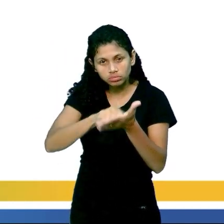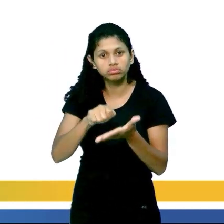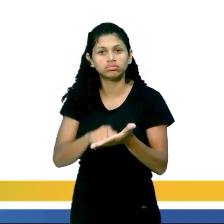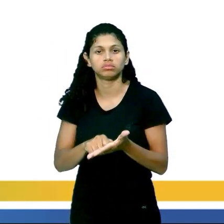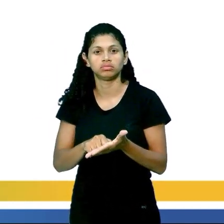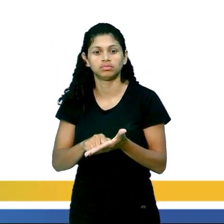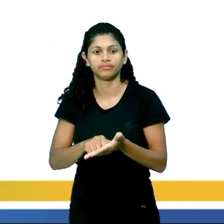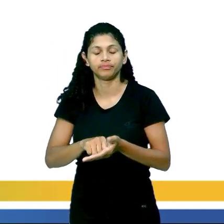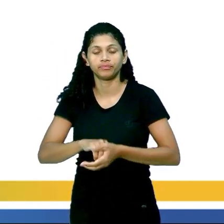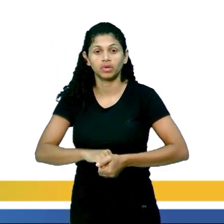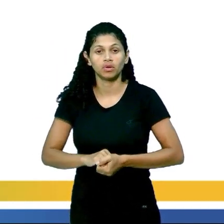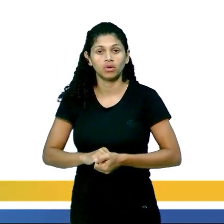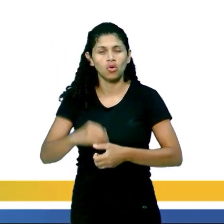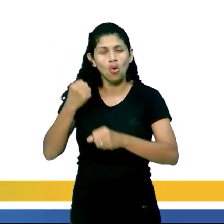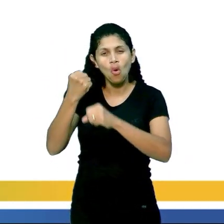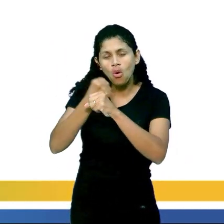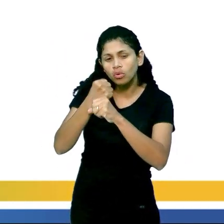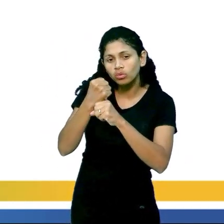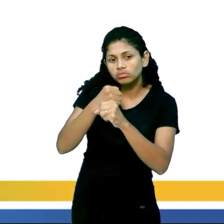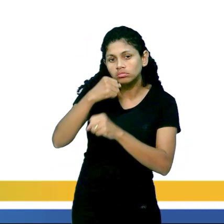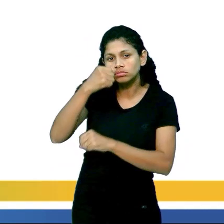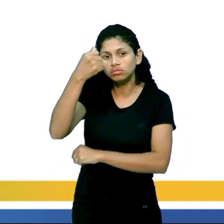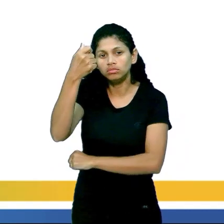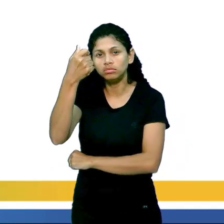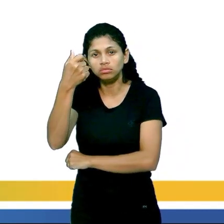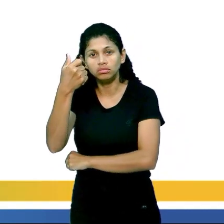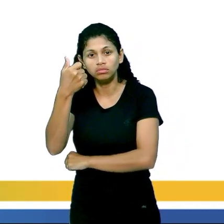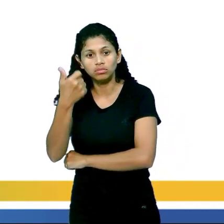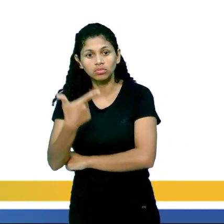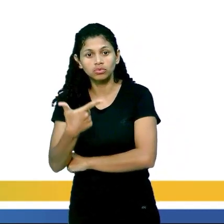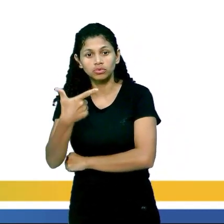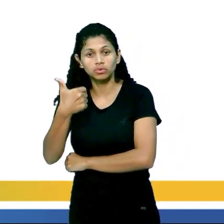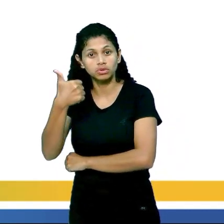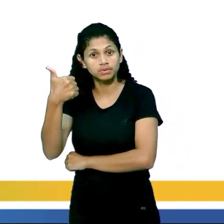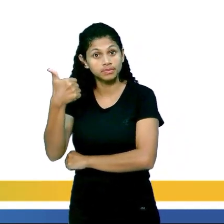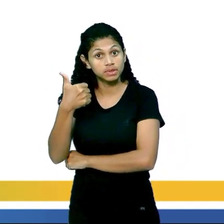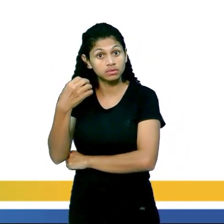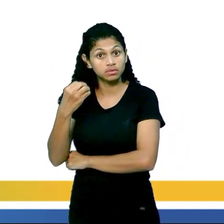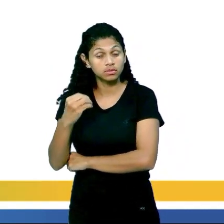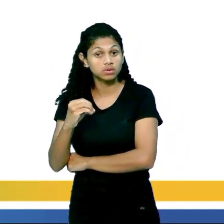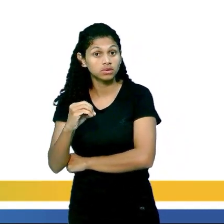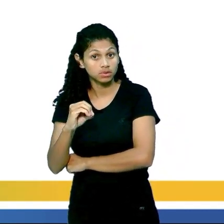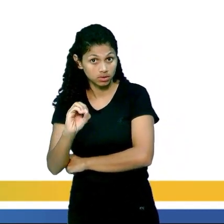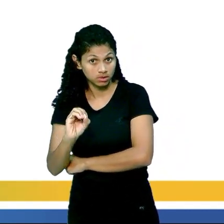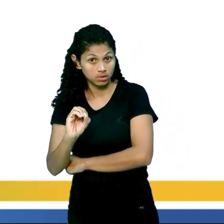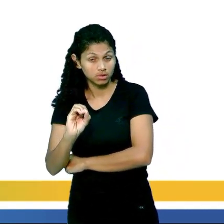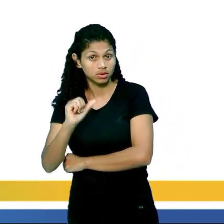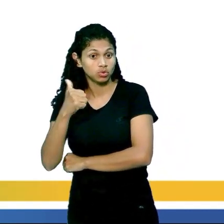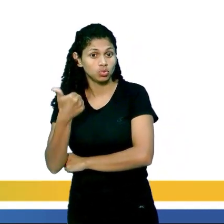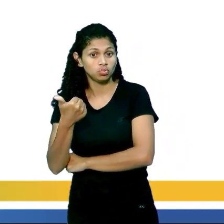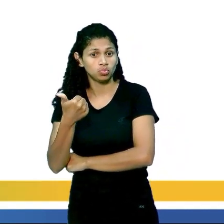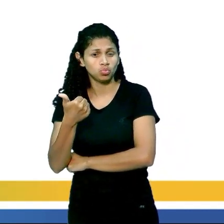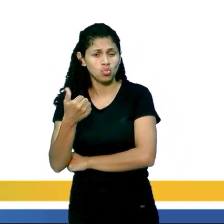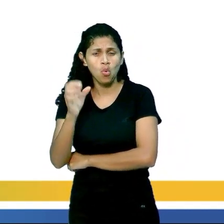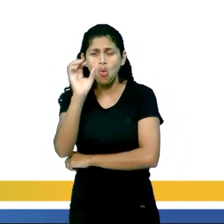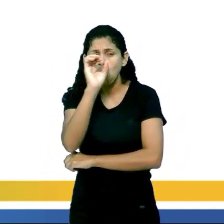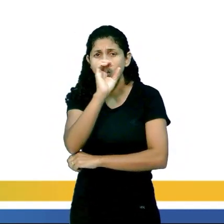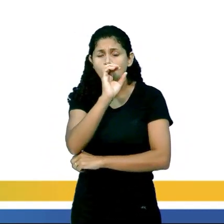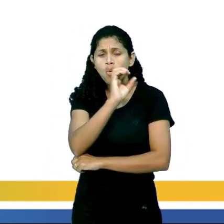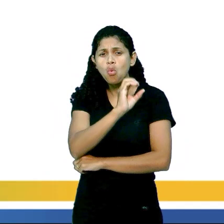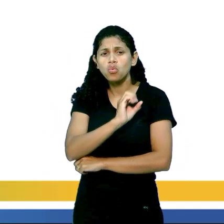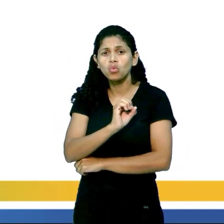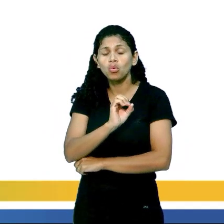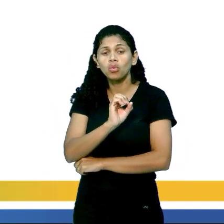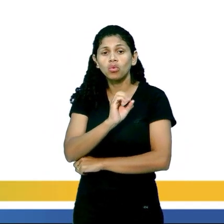pergunta: no ano de 2101, o Sol estará no ciclo de atividade magnética de número, e aí